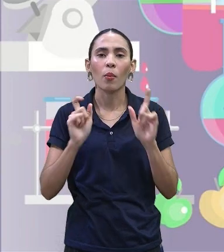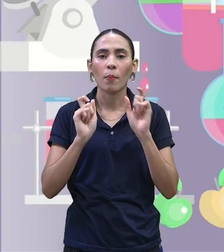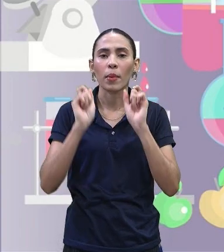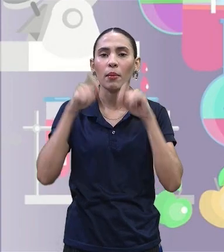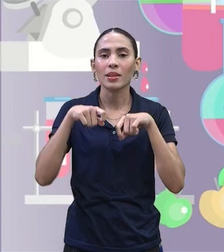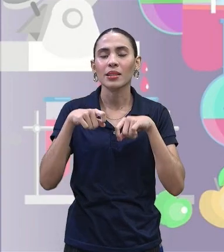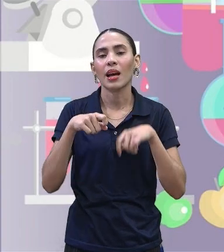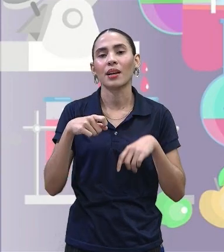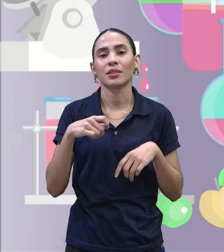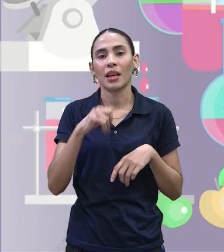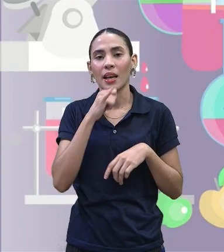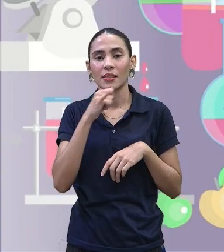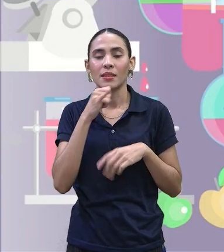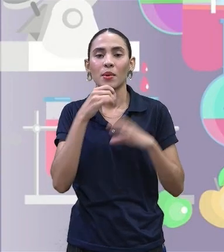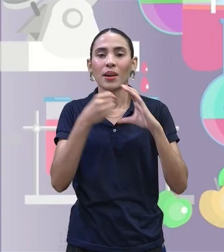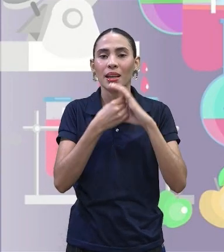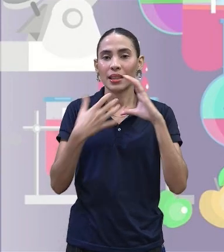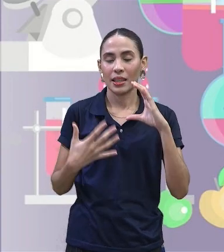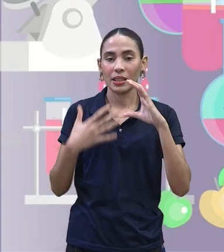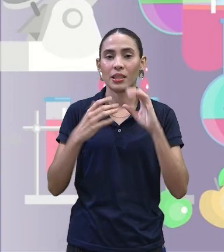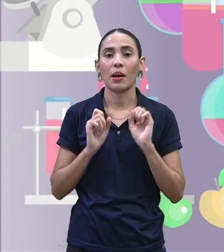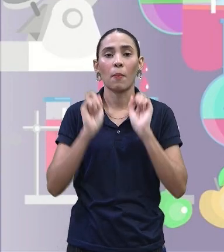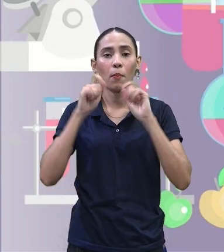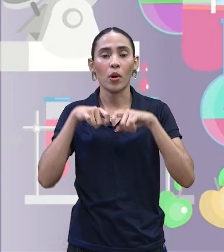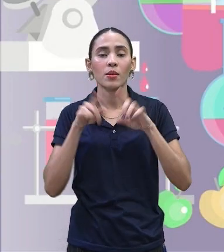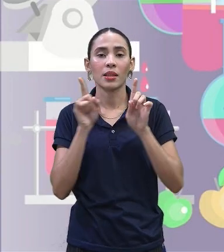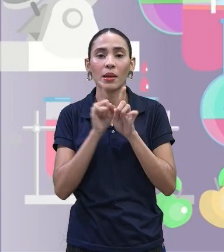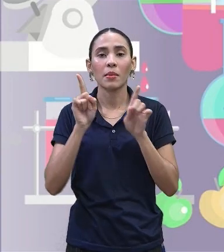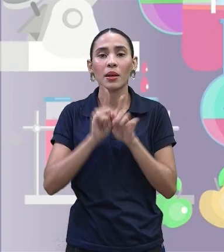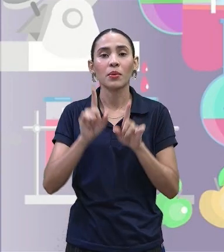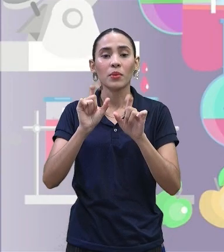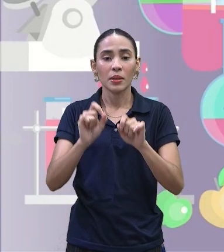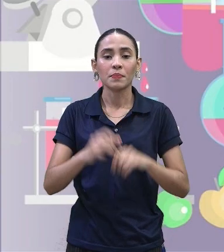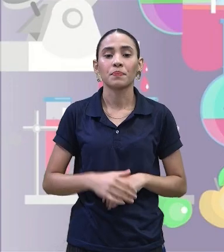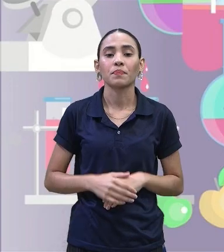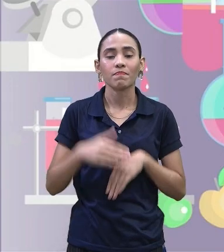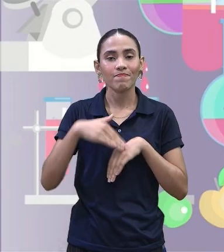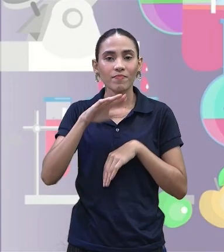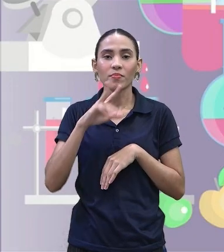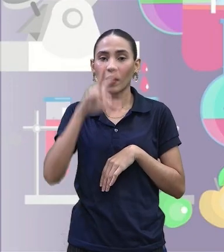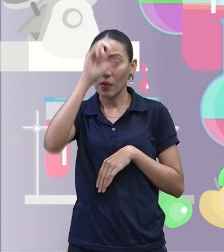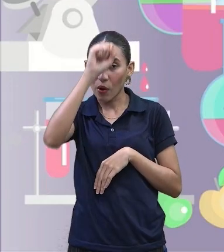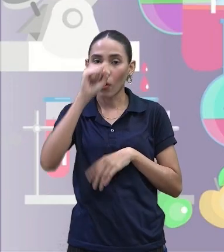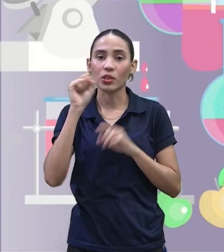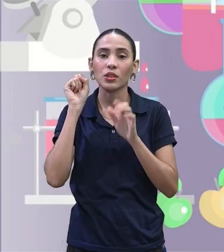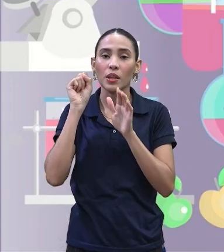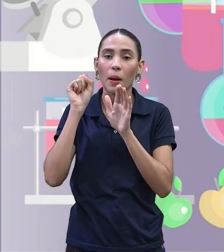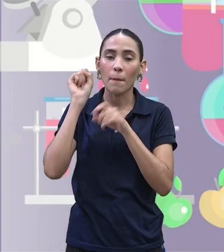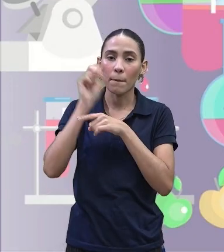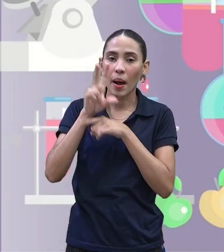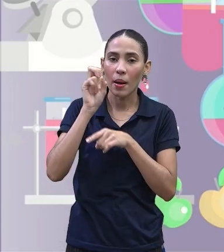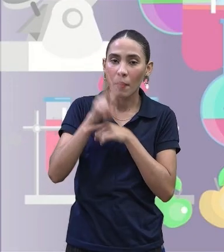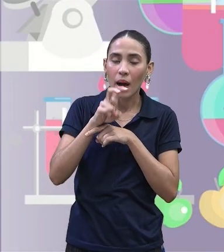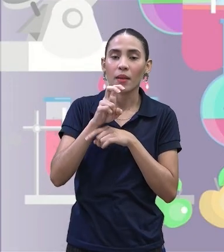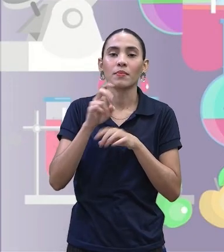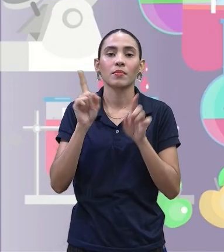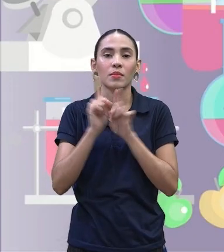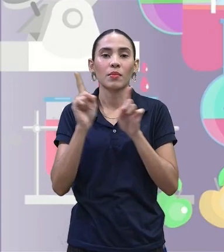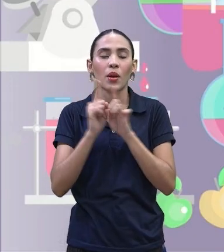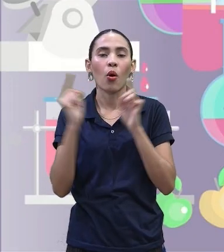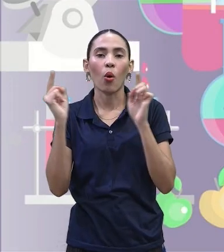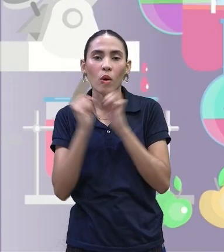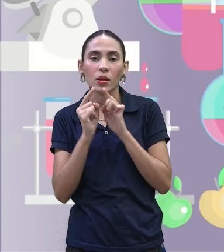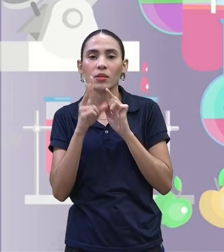Elas têm, na verdade, características que possibilitam que elas sejam mais resistentes a pragas, que são aqueles organismos que